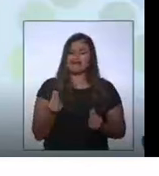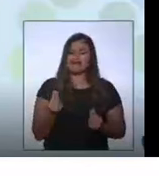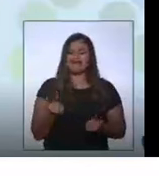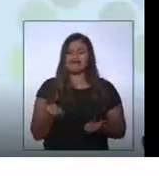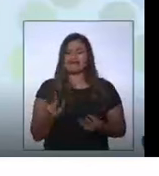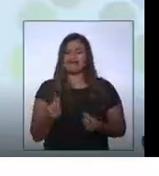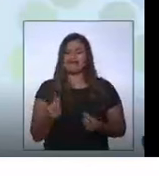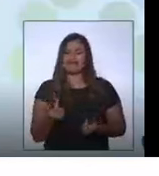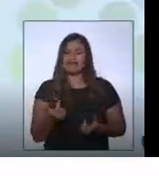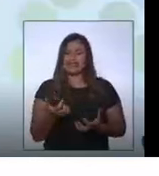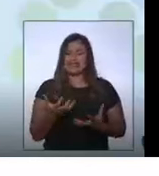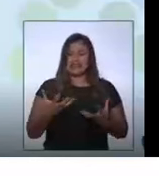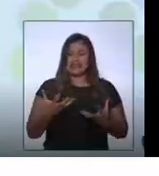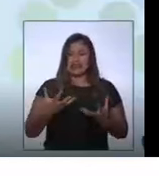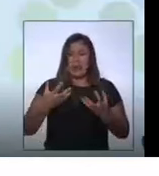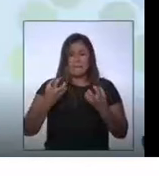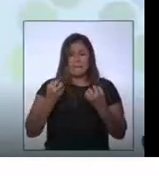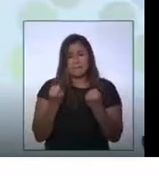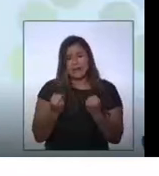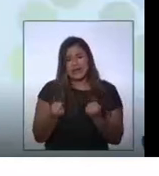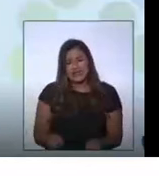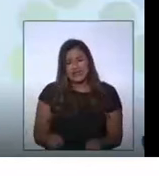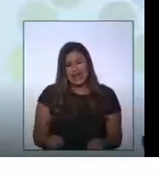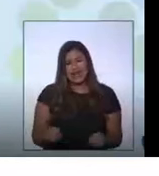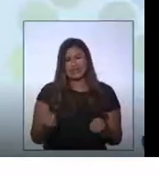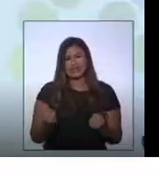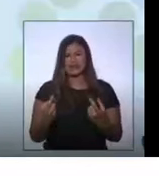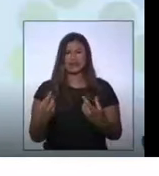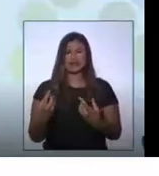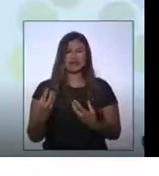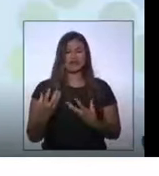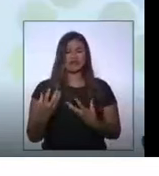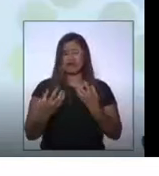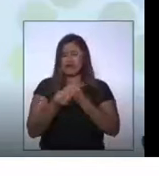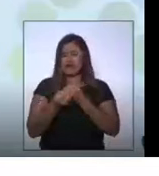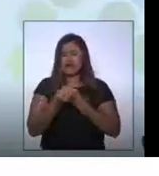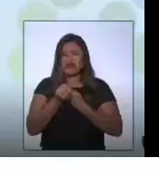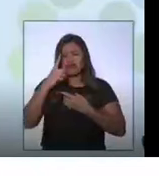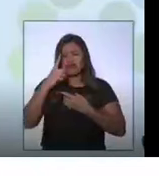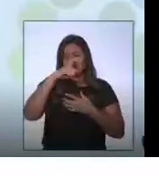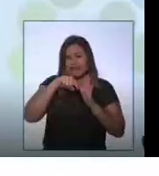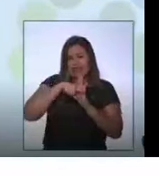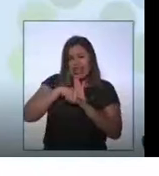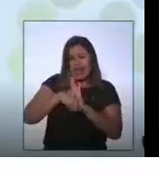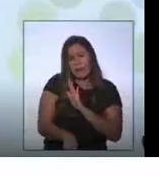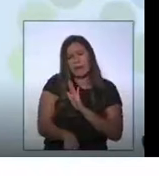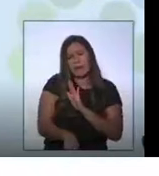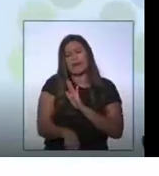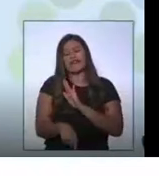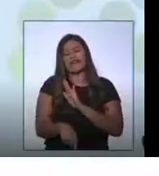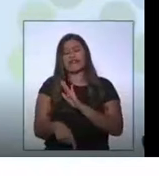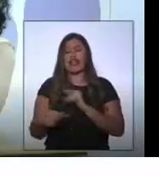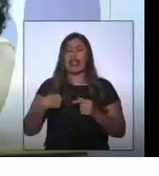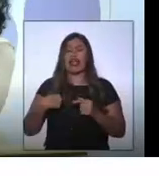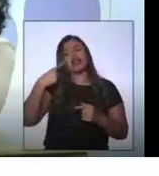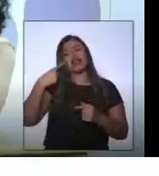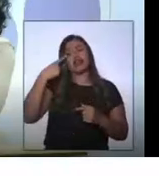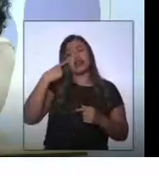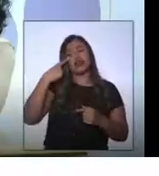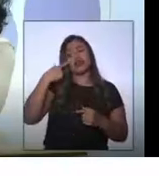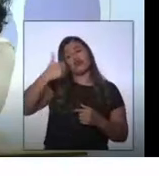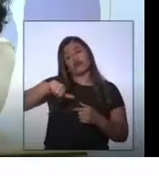nas tragédias, mas aquilo é verdade, cabe a gente classificá-lo, né,